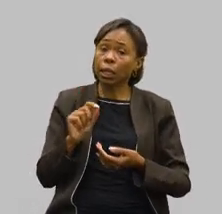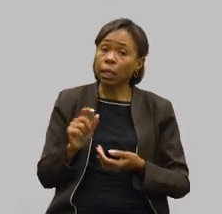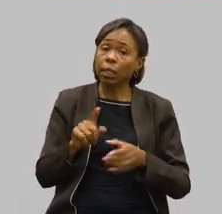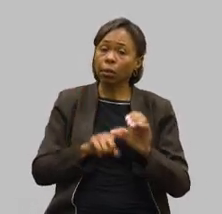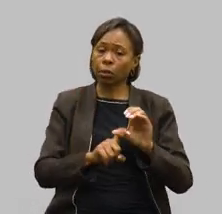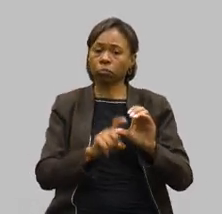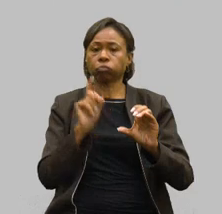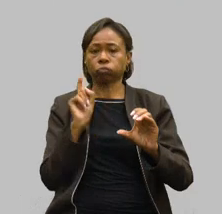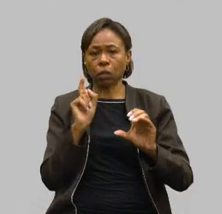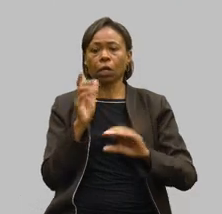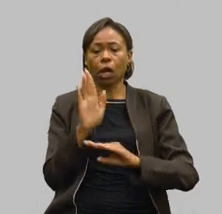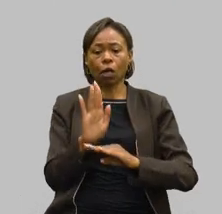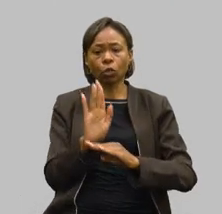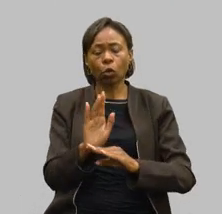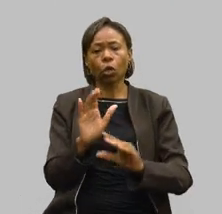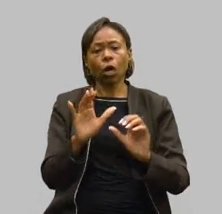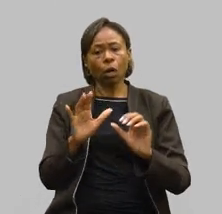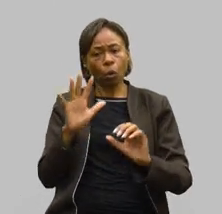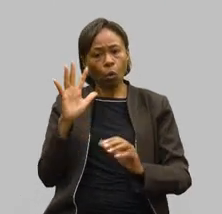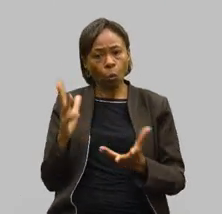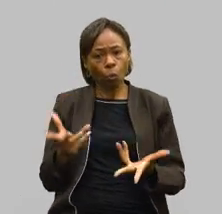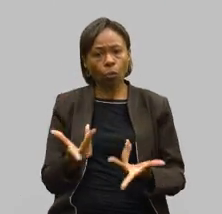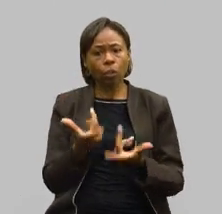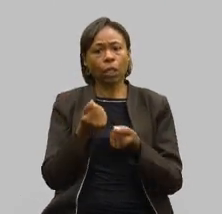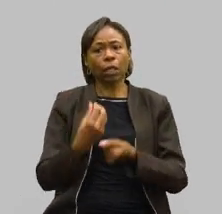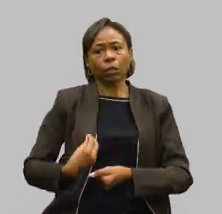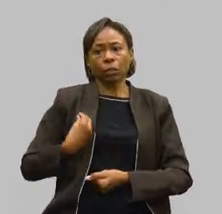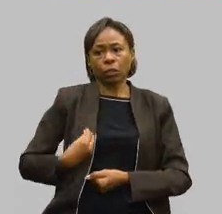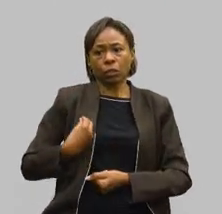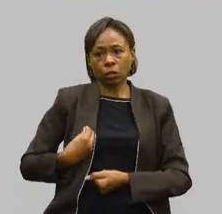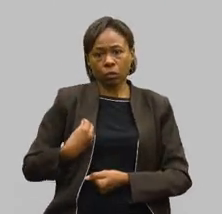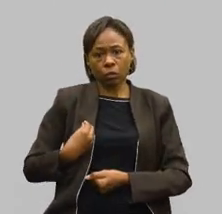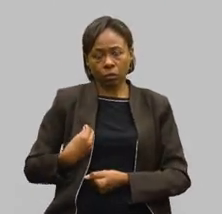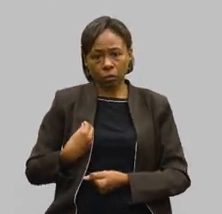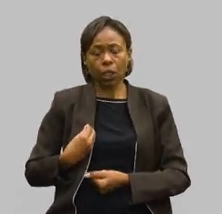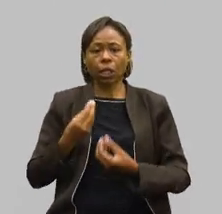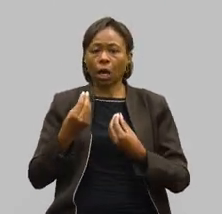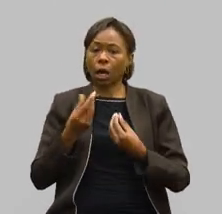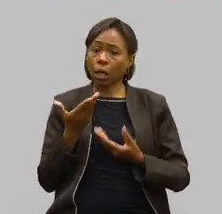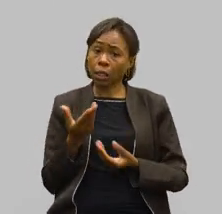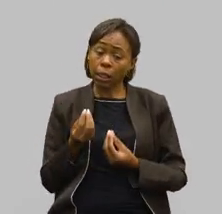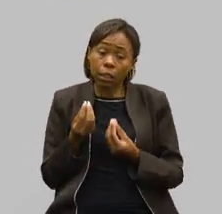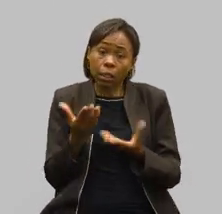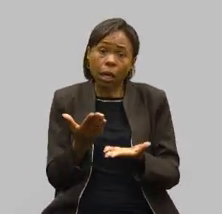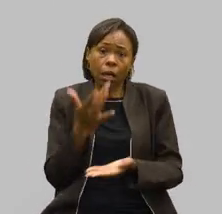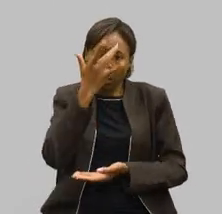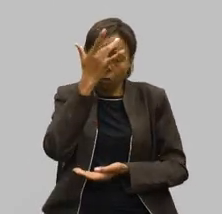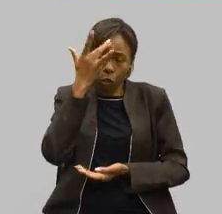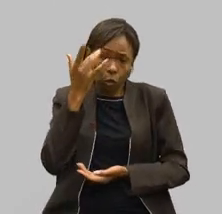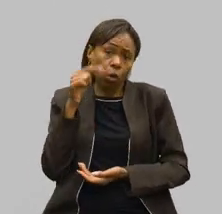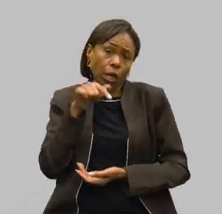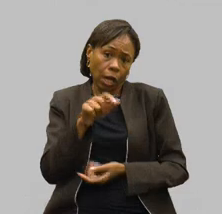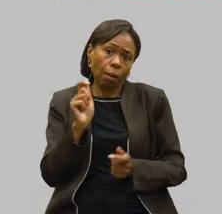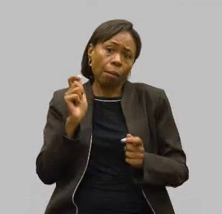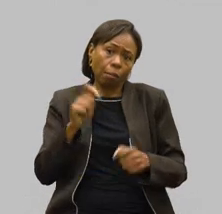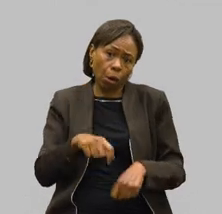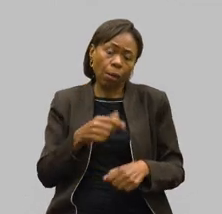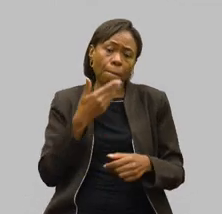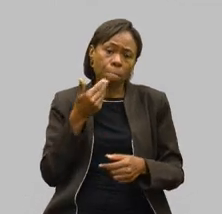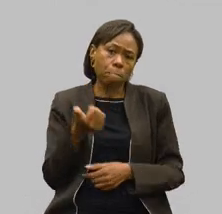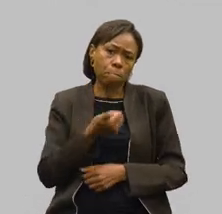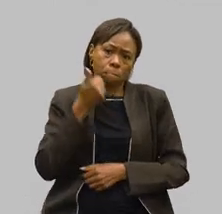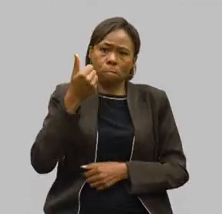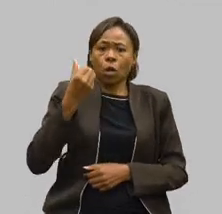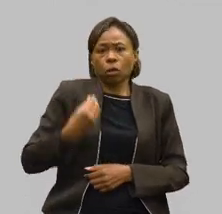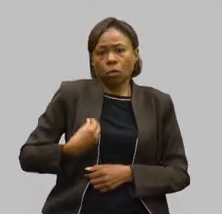que pode dar qualidade de vida que possa ser sustentável e levar com aquela pessoa realmente saia daquela condição e melhor e